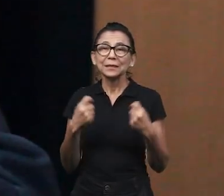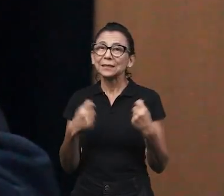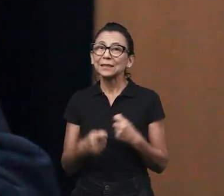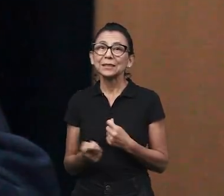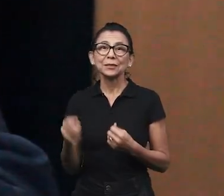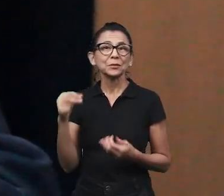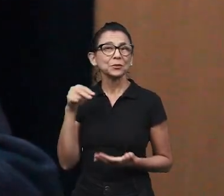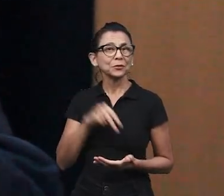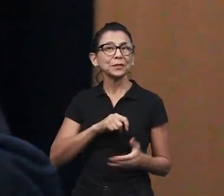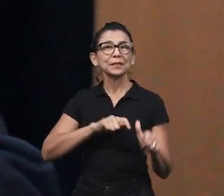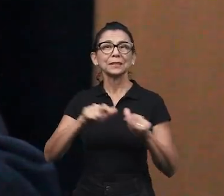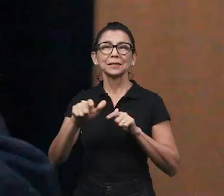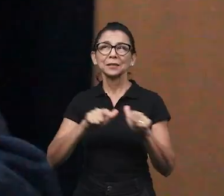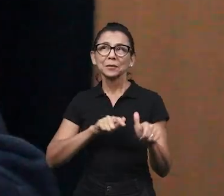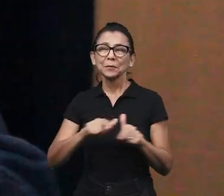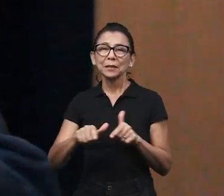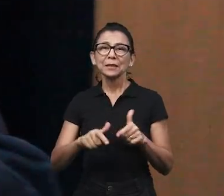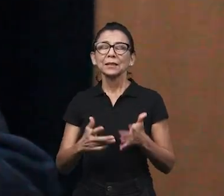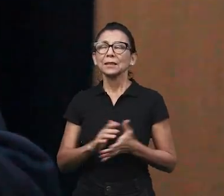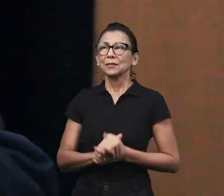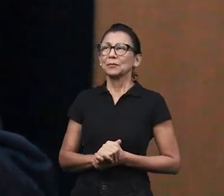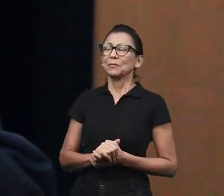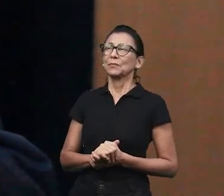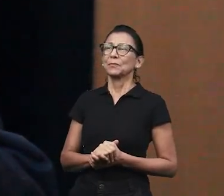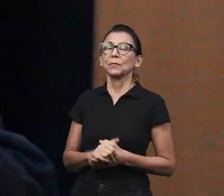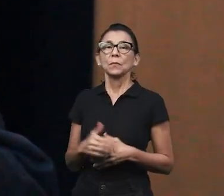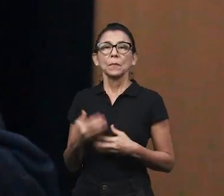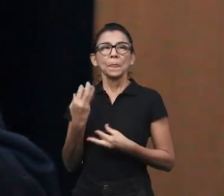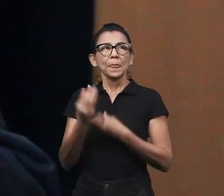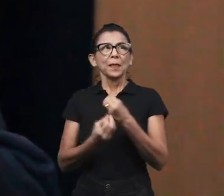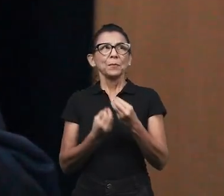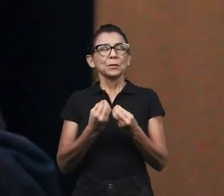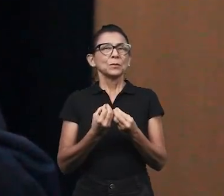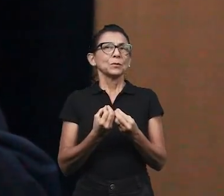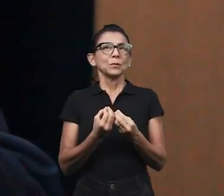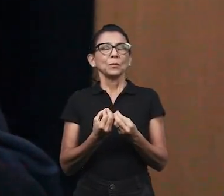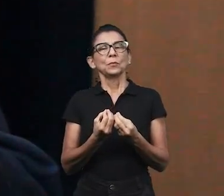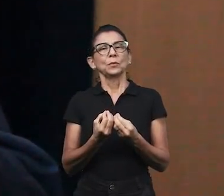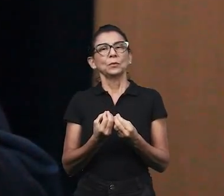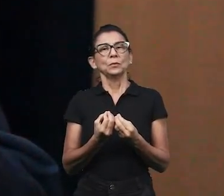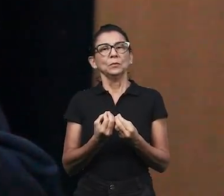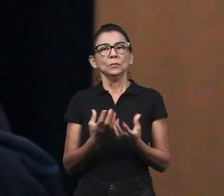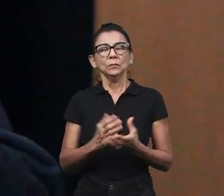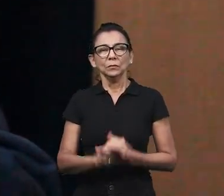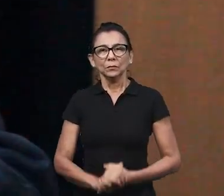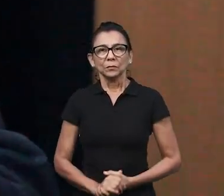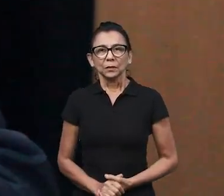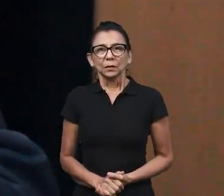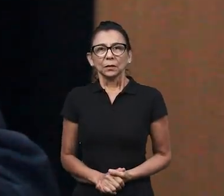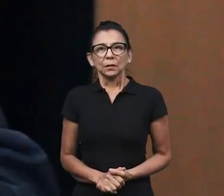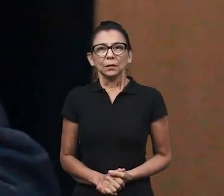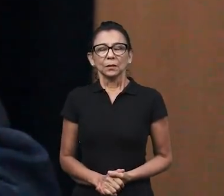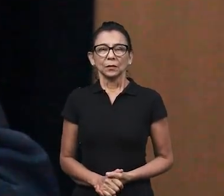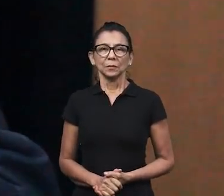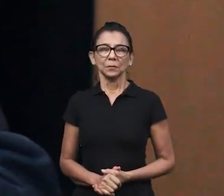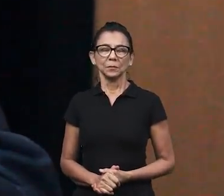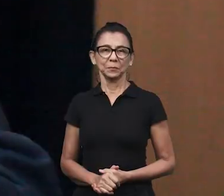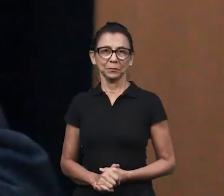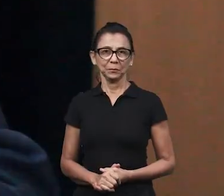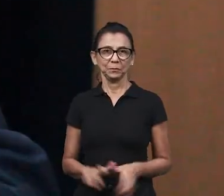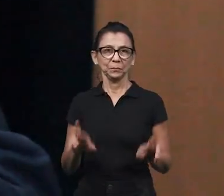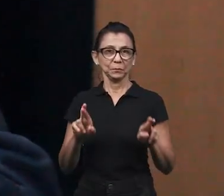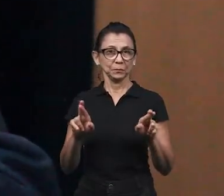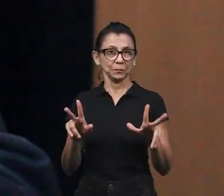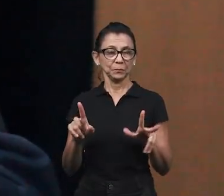isso funciona, né? Fica a interrogação, fica a pergunta. Nós não encontramos isso em lugar nenhum. Pois é, porque a diferença é uma